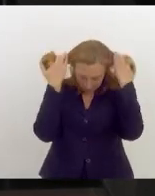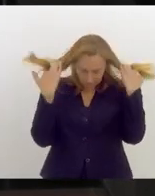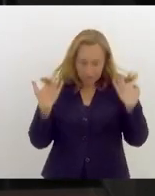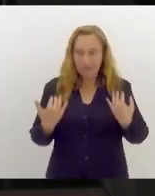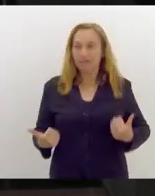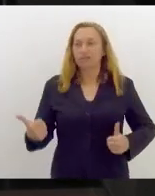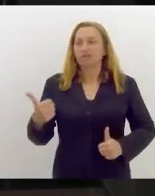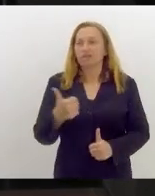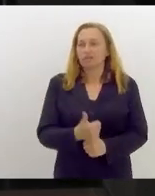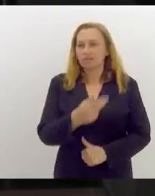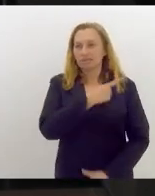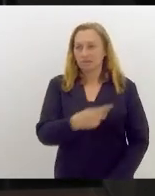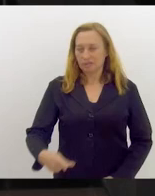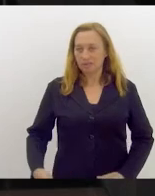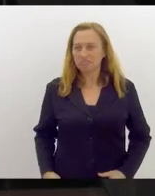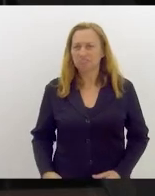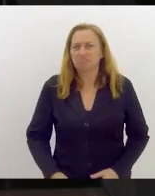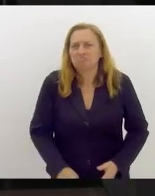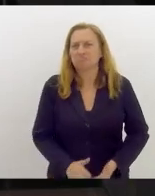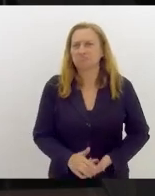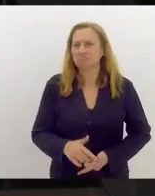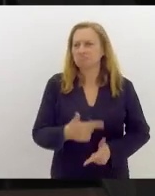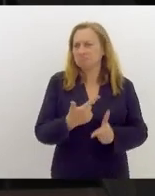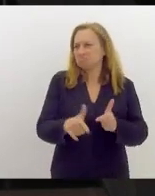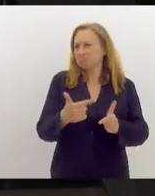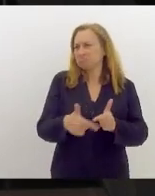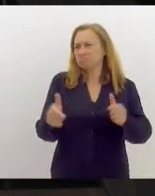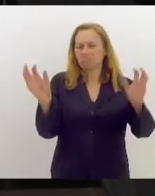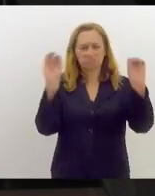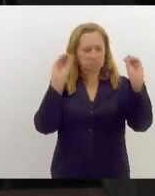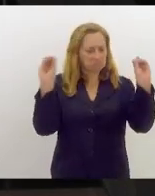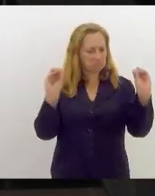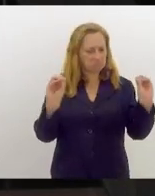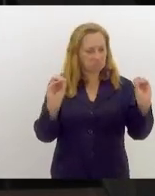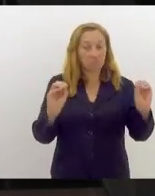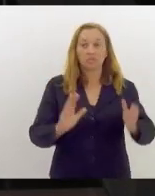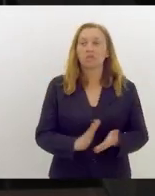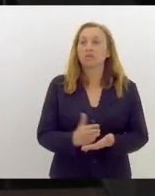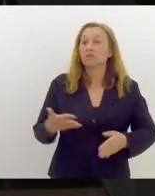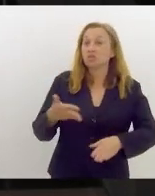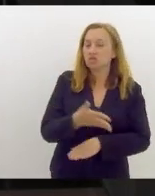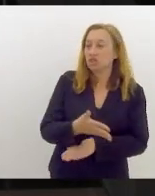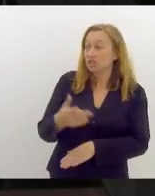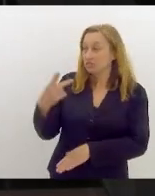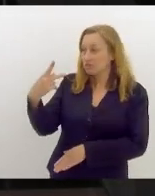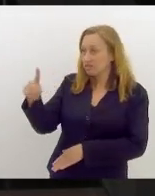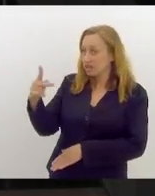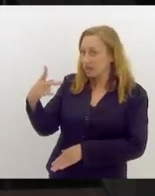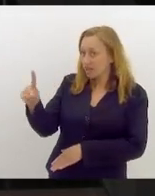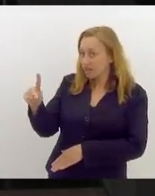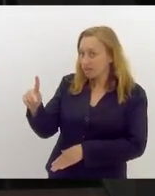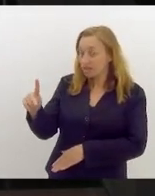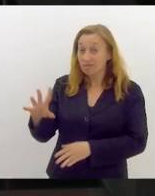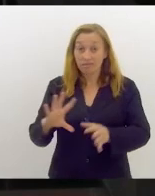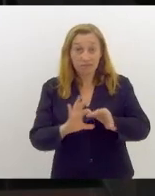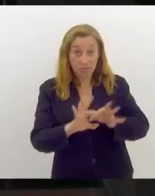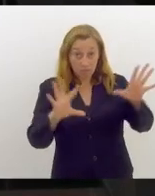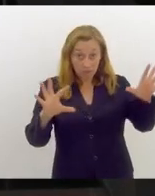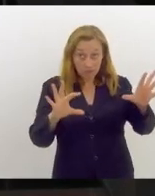assumiu a presidência sem nenhum problema quando chega a vez dele de democraticamente